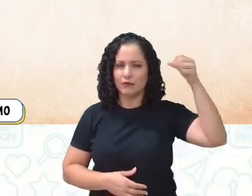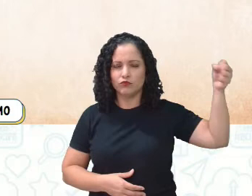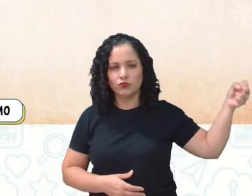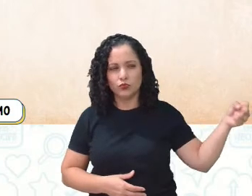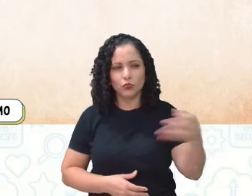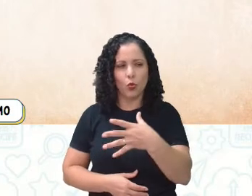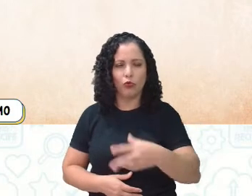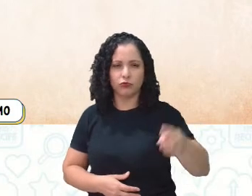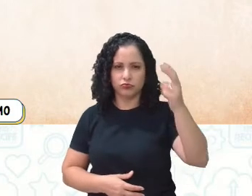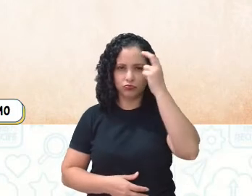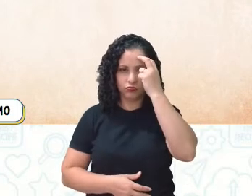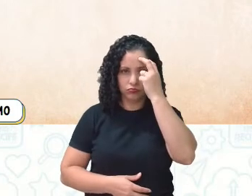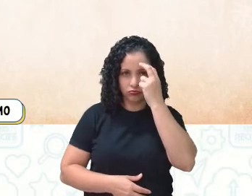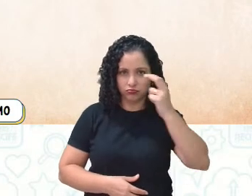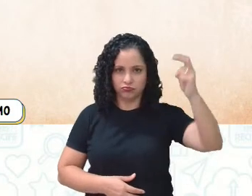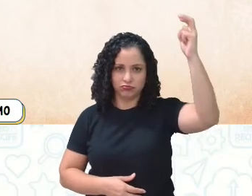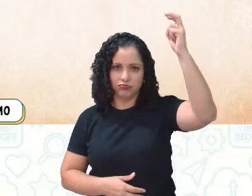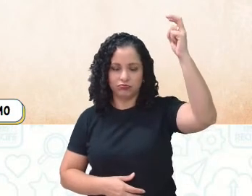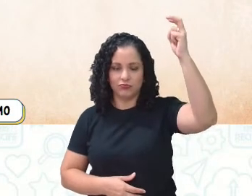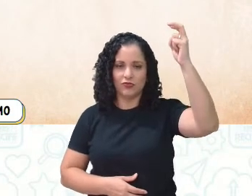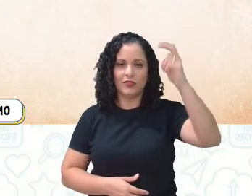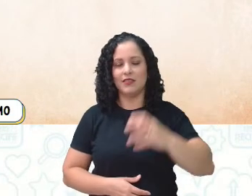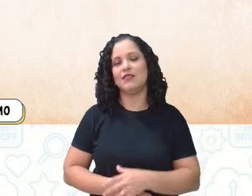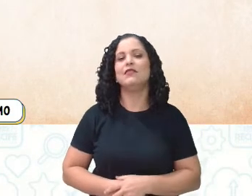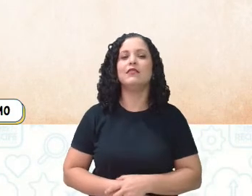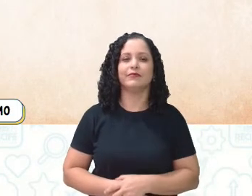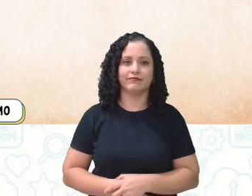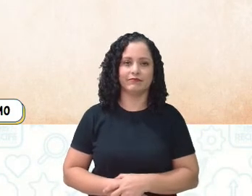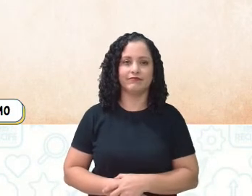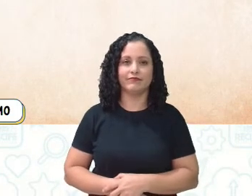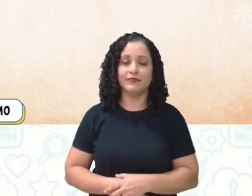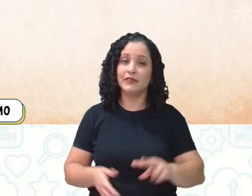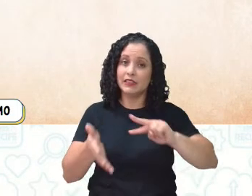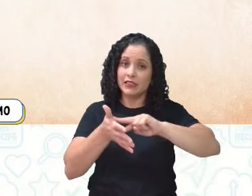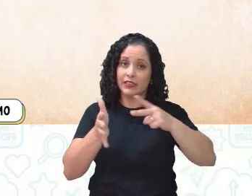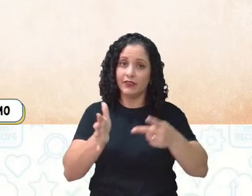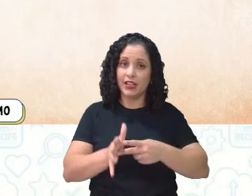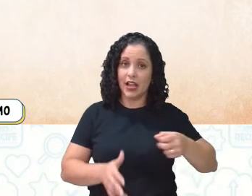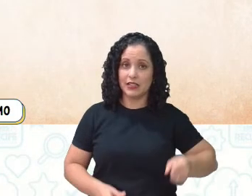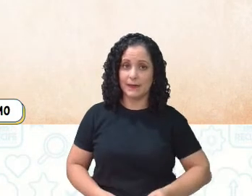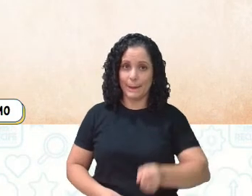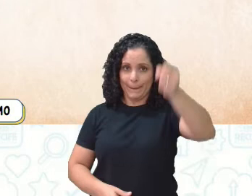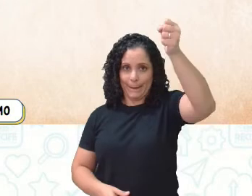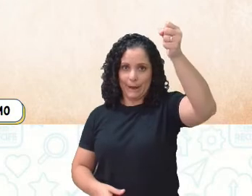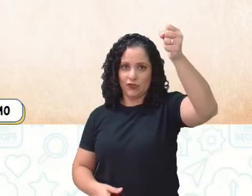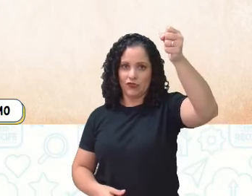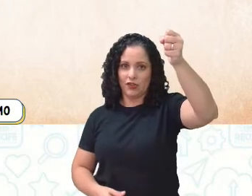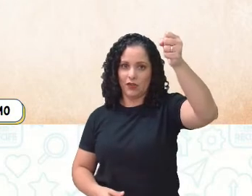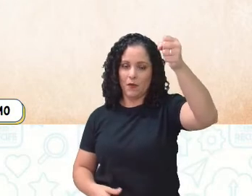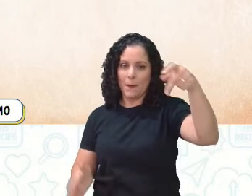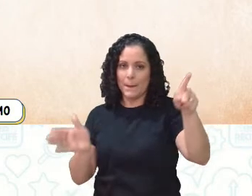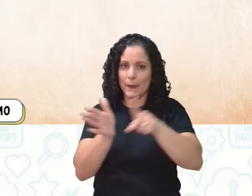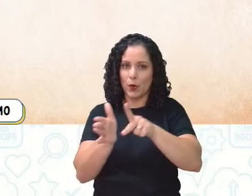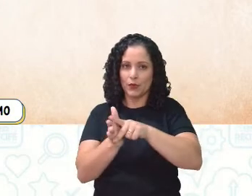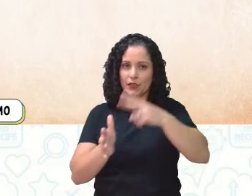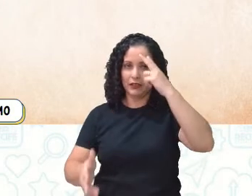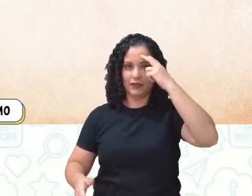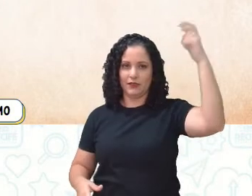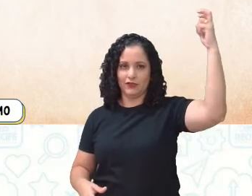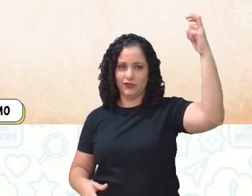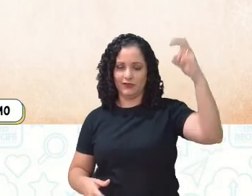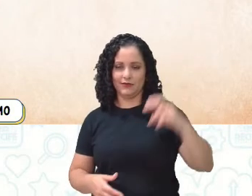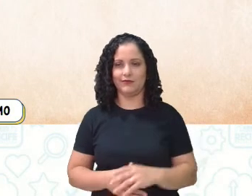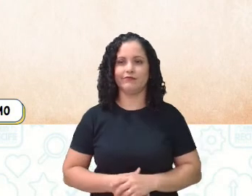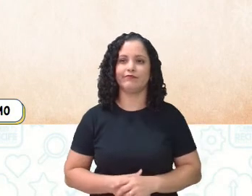do intelecto. Então, aí representando esse bastão da razão, né? Do intelecto.